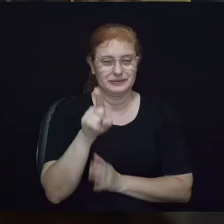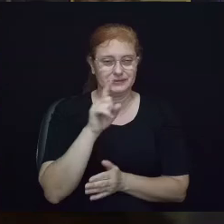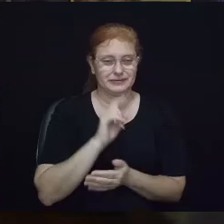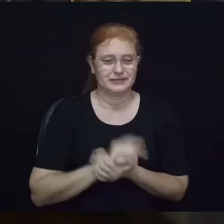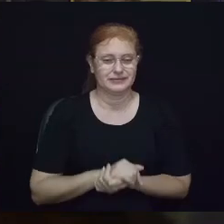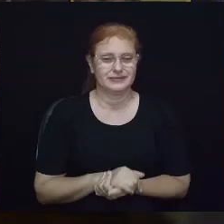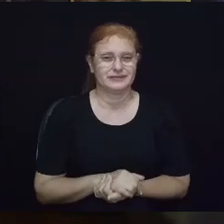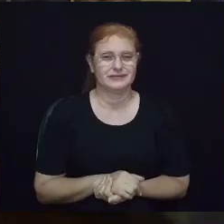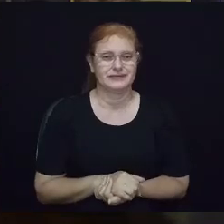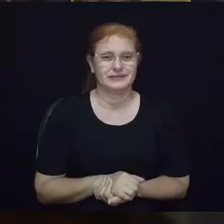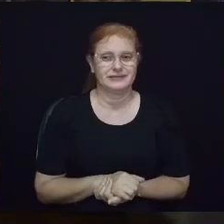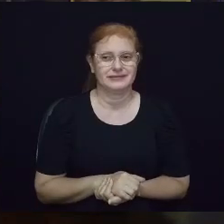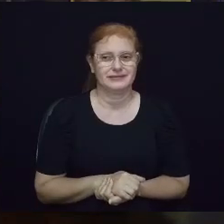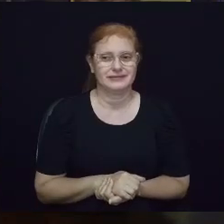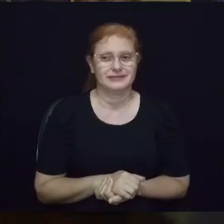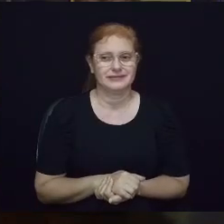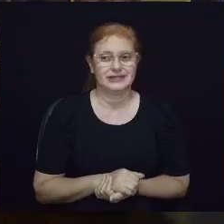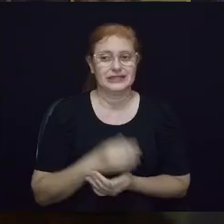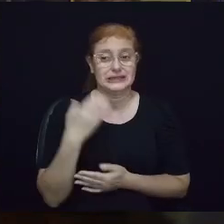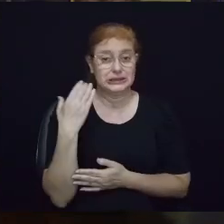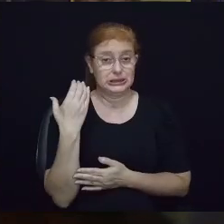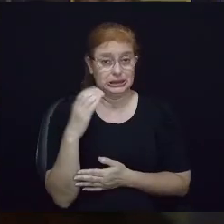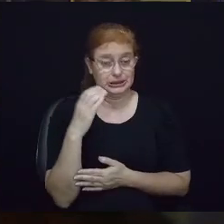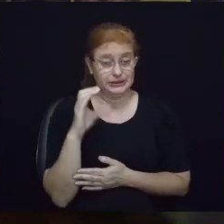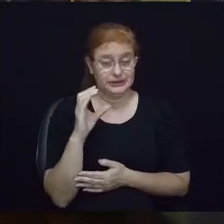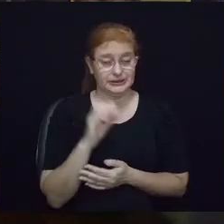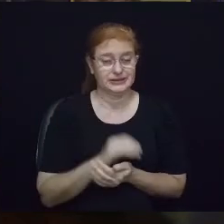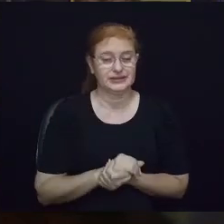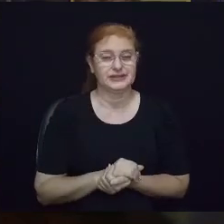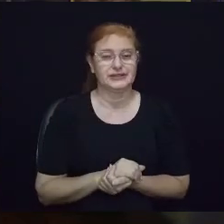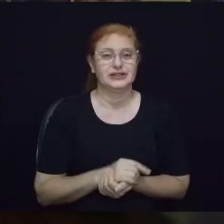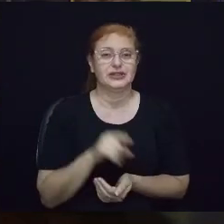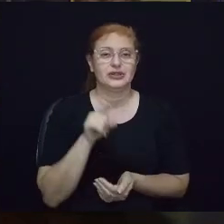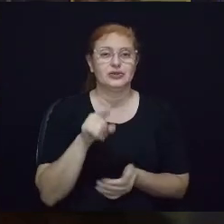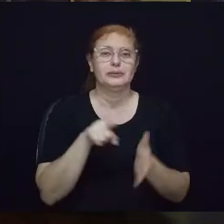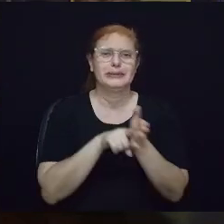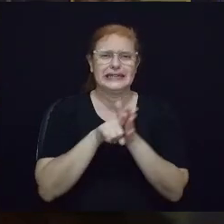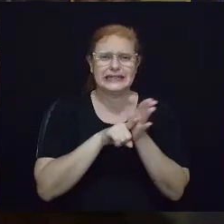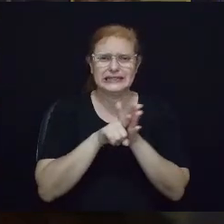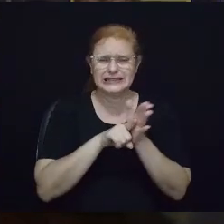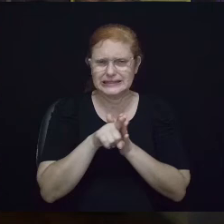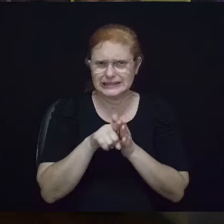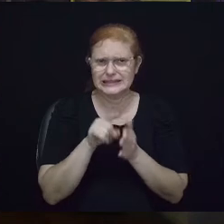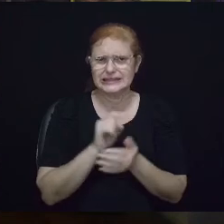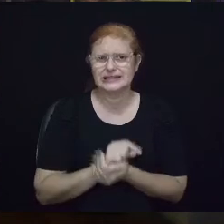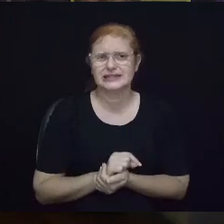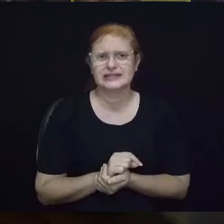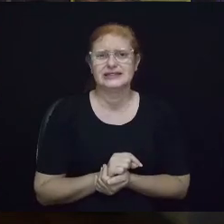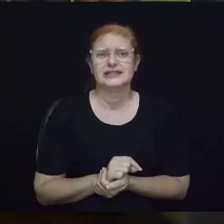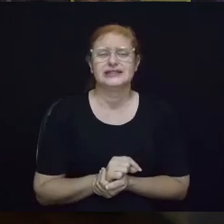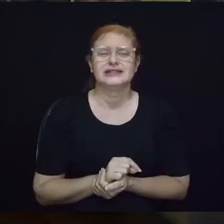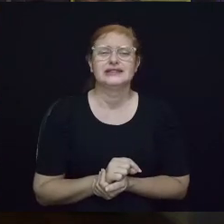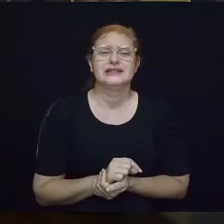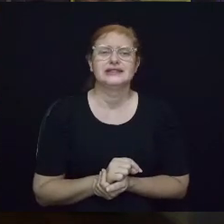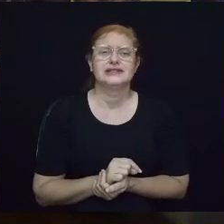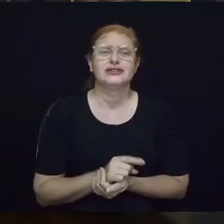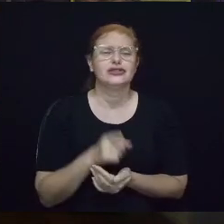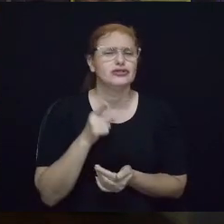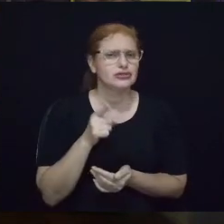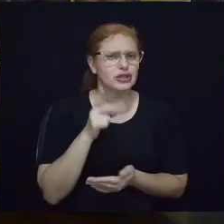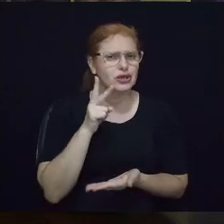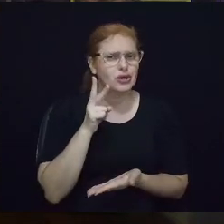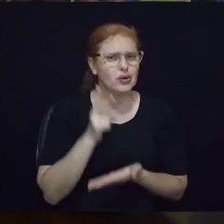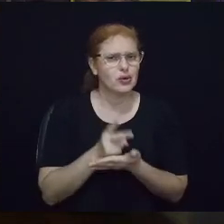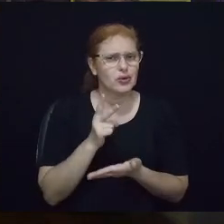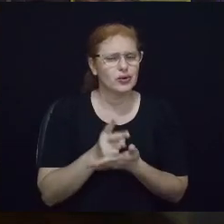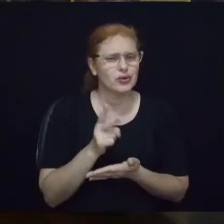presencial. Na ciência, quando tu acaba na pesquisa, tu acaba com mais uma pergunta. Tu continua